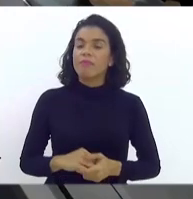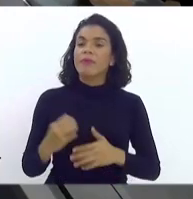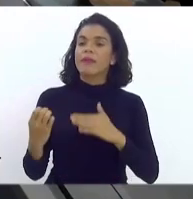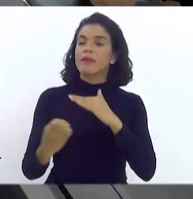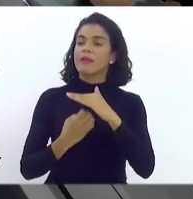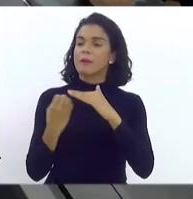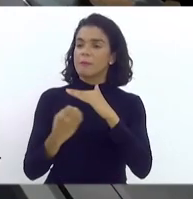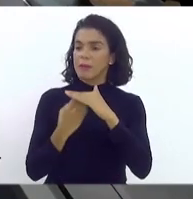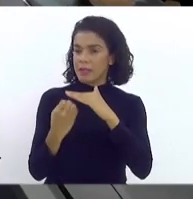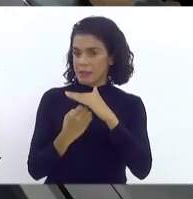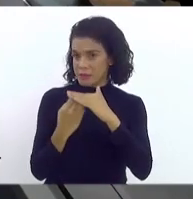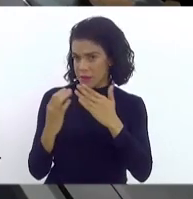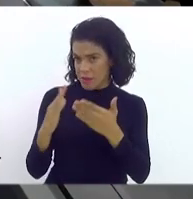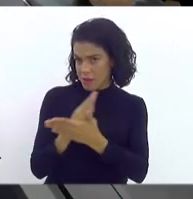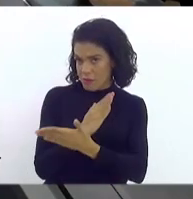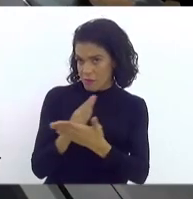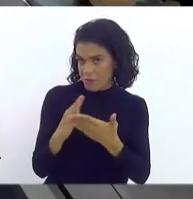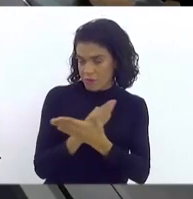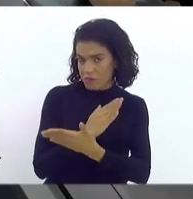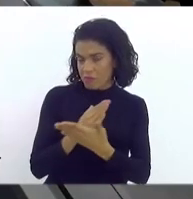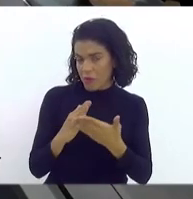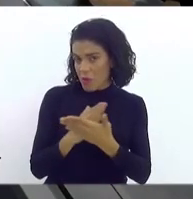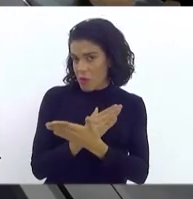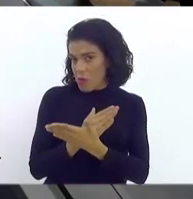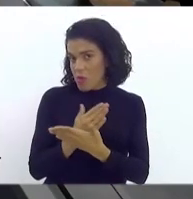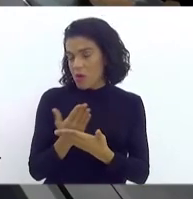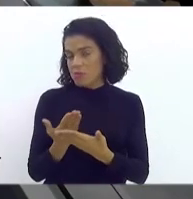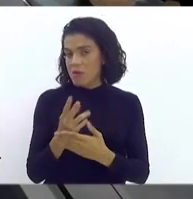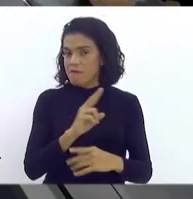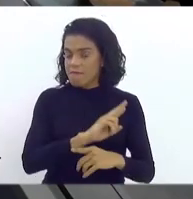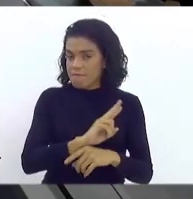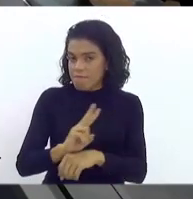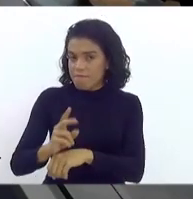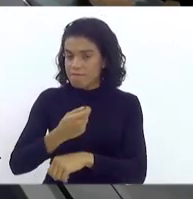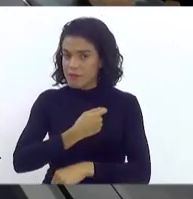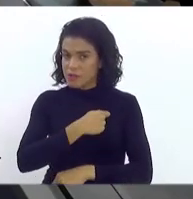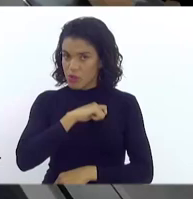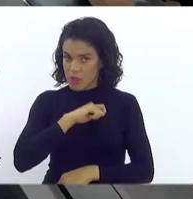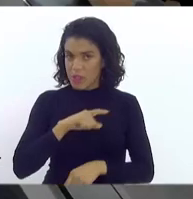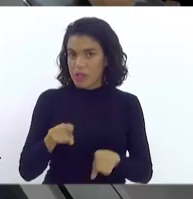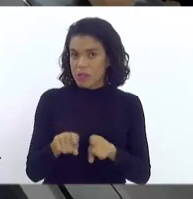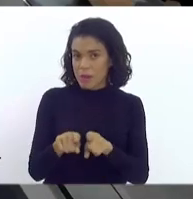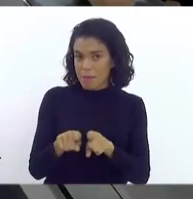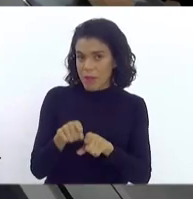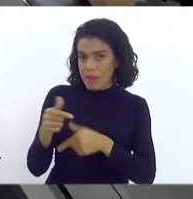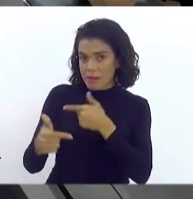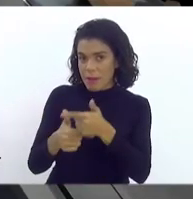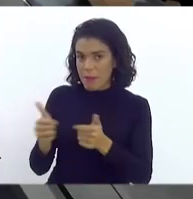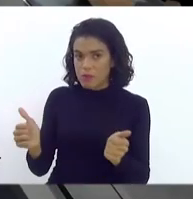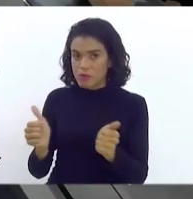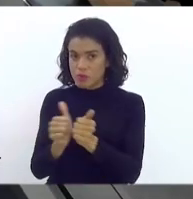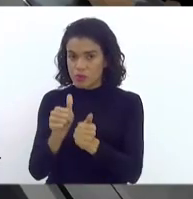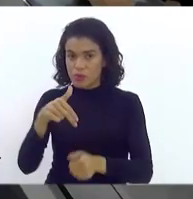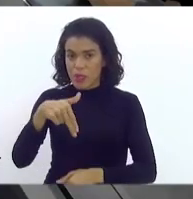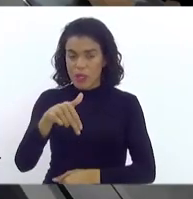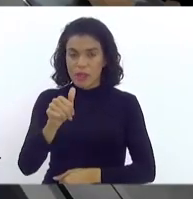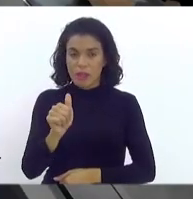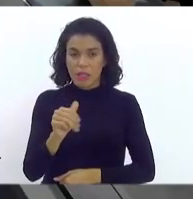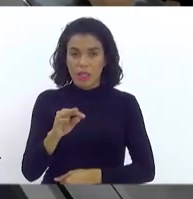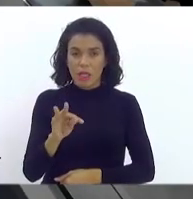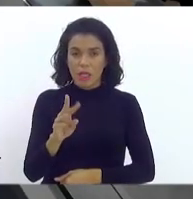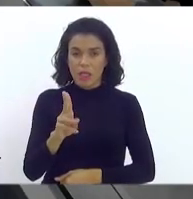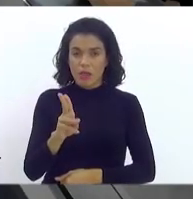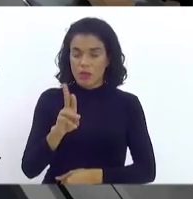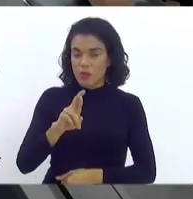empresas acreditadas pelo Inmetro para fazer vistoria também prestam serviço para a Natos? Pode prestar, sim,